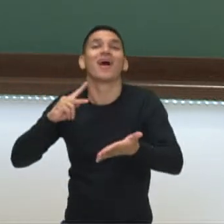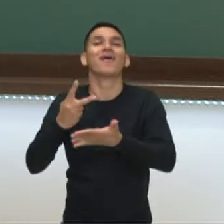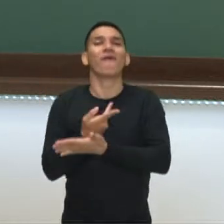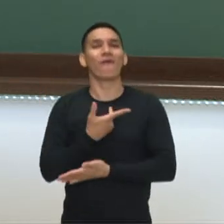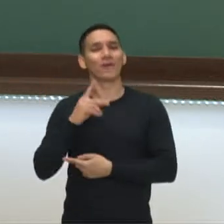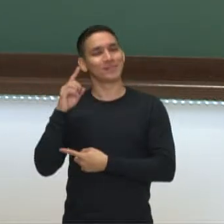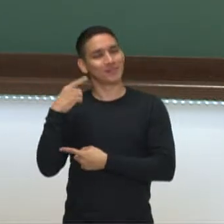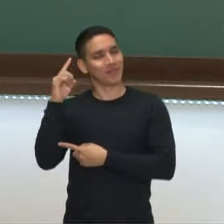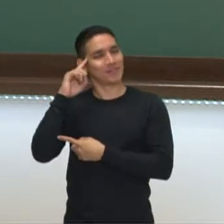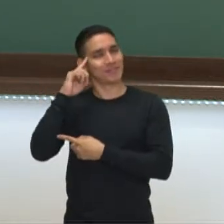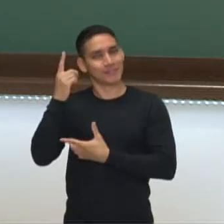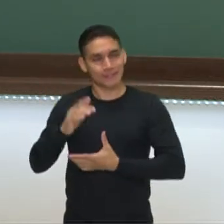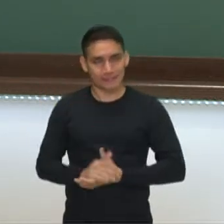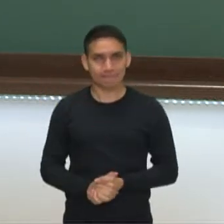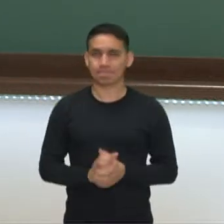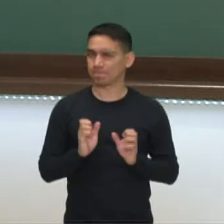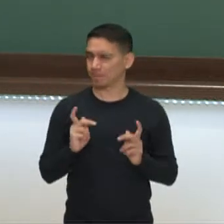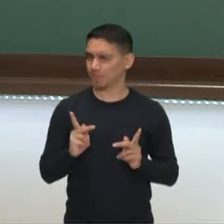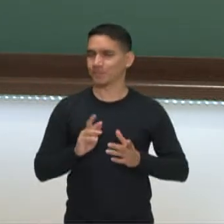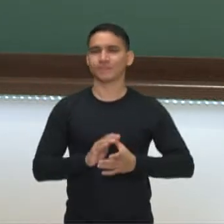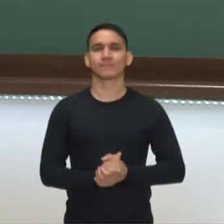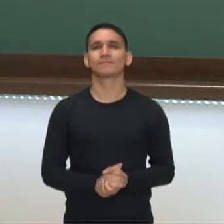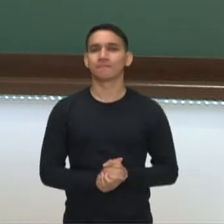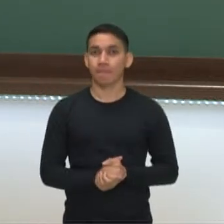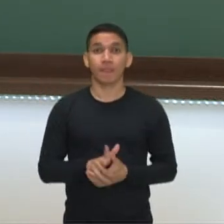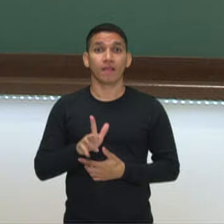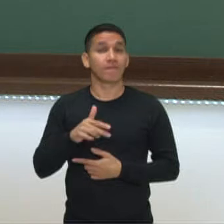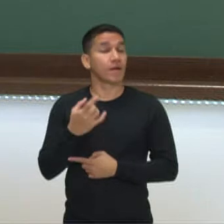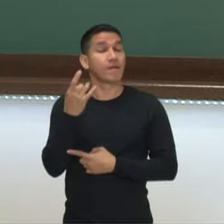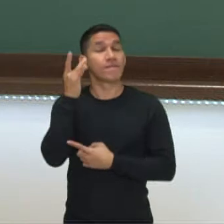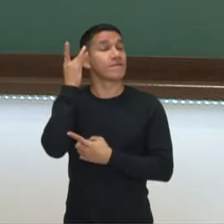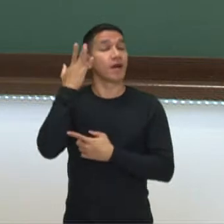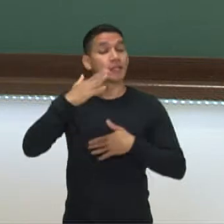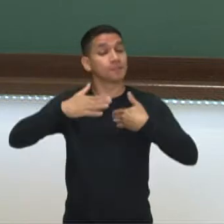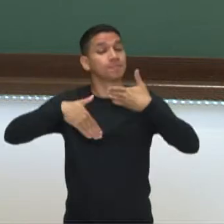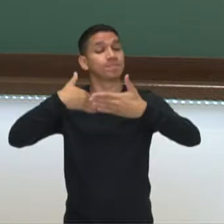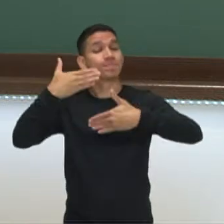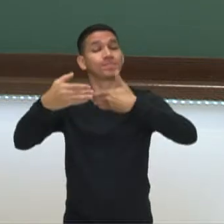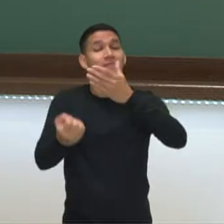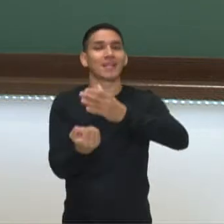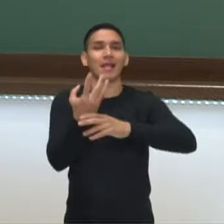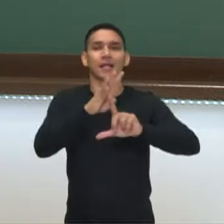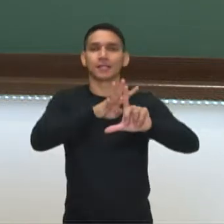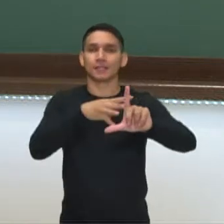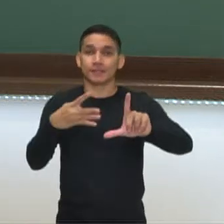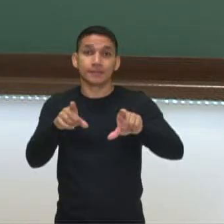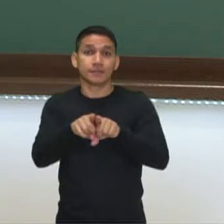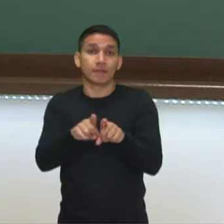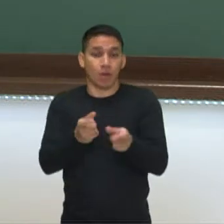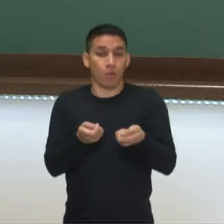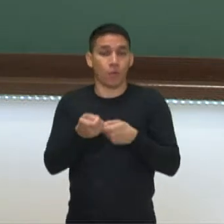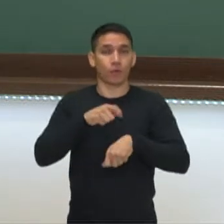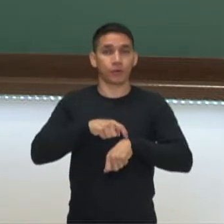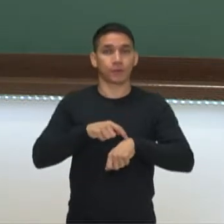acontece no nosso dia a dia, beleza? Vai se tornando mais fácil a gente pensar num cronograma e na gestão do tempo. E olha aqui, né?